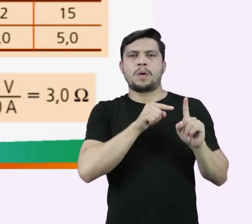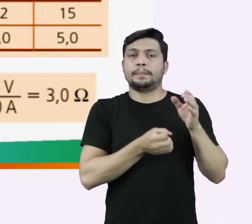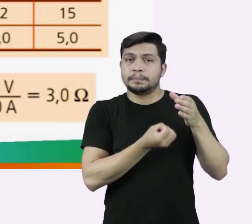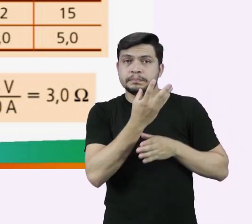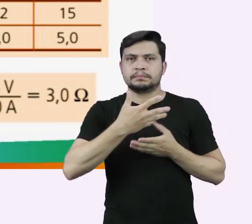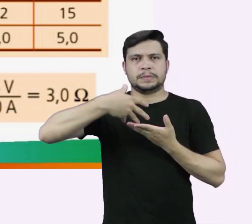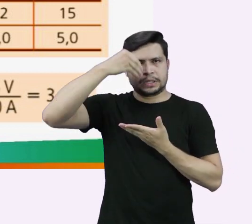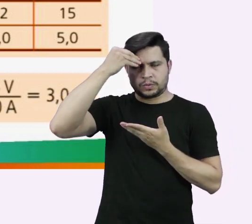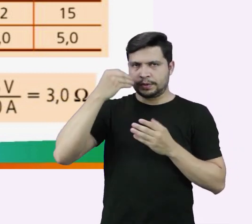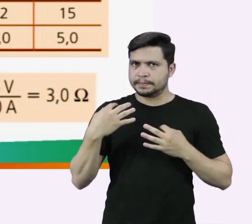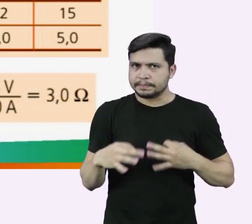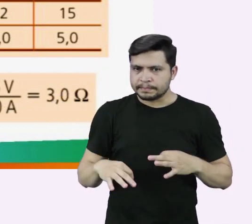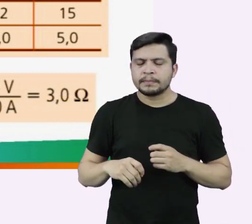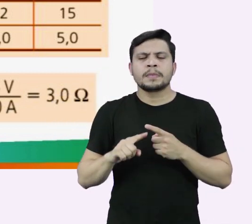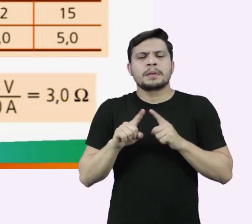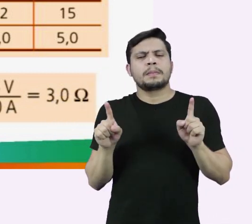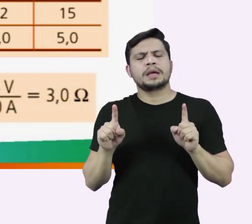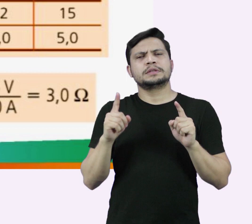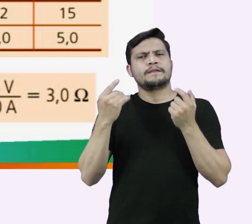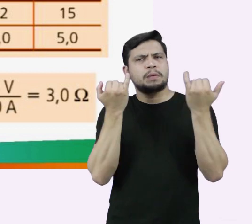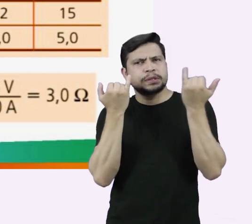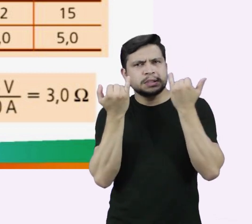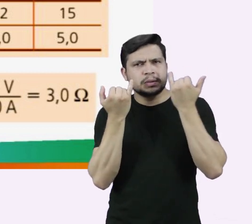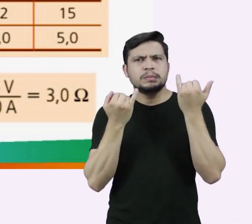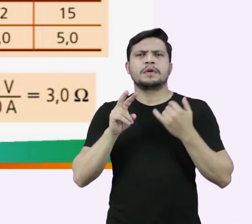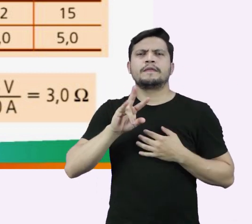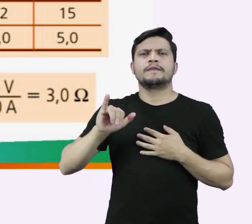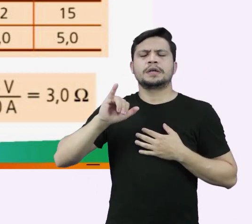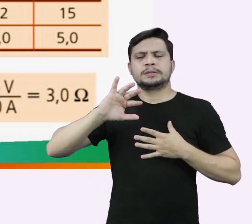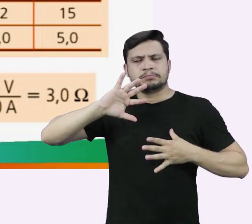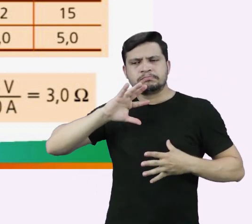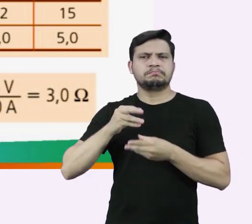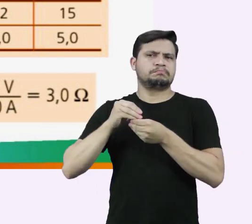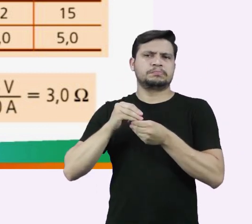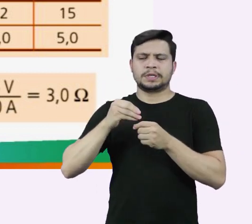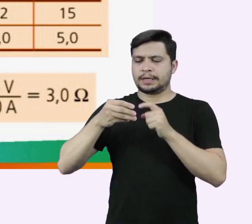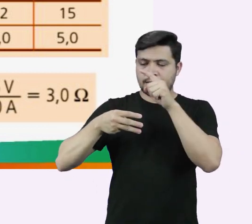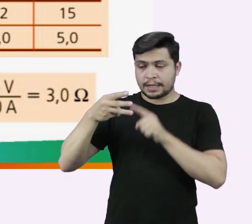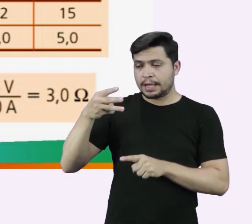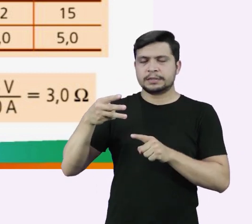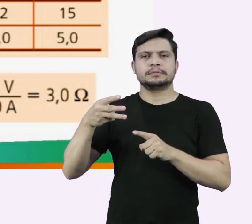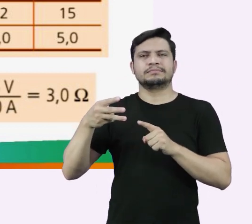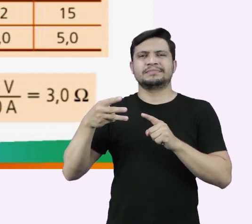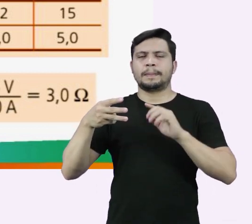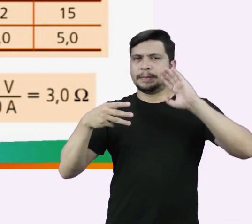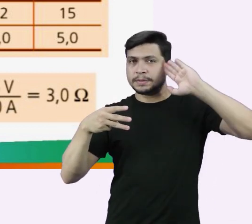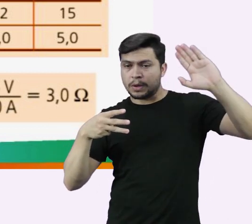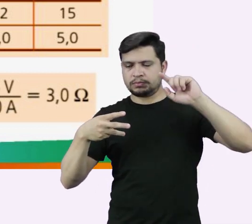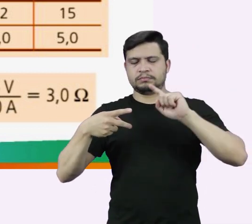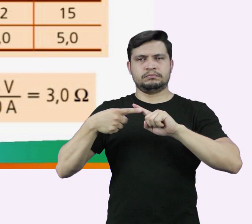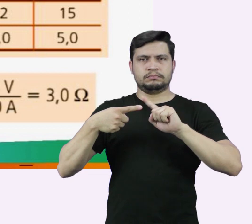No entanto, essa informação, ela no caso vai conectar as 3 propriedades principais a respeito de um circuito, que seria